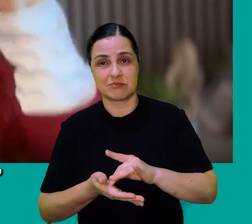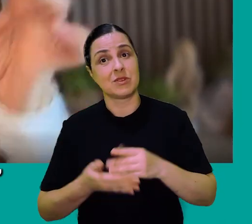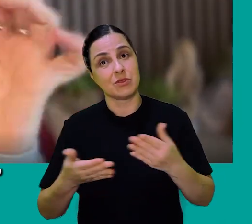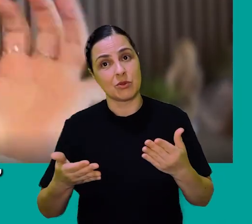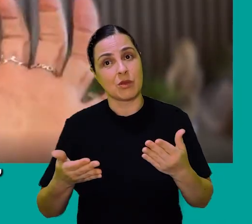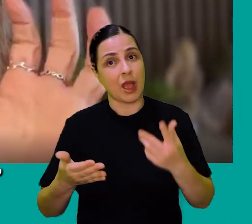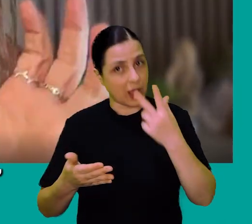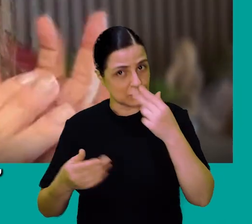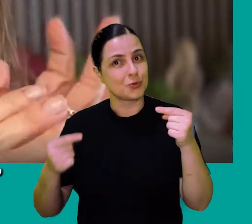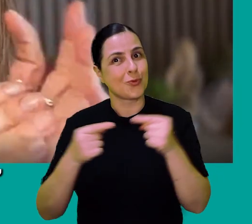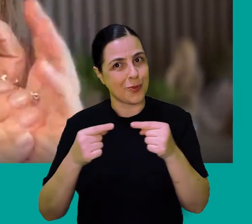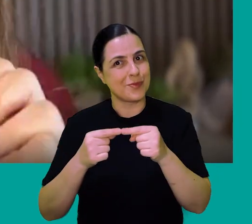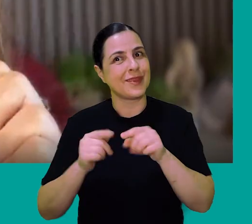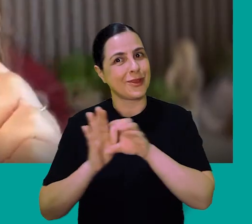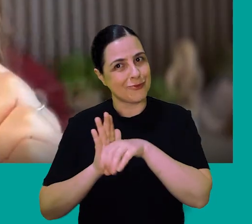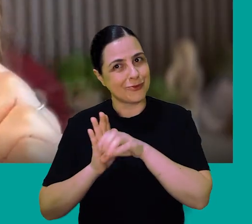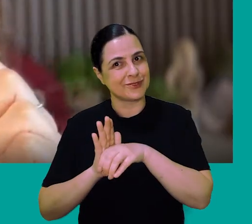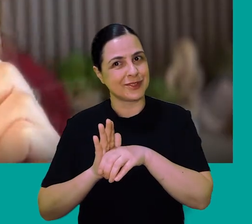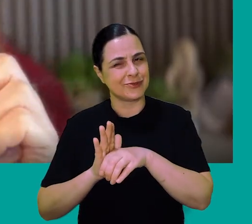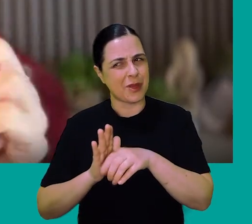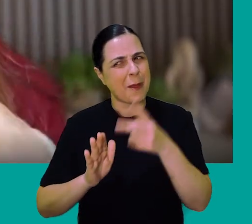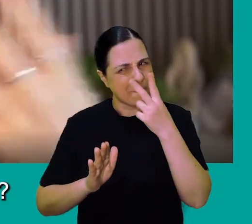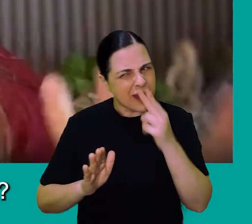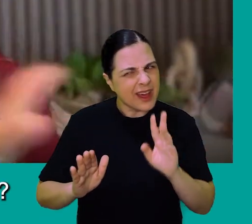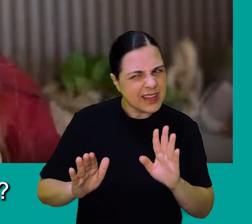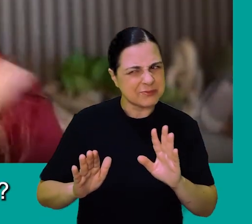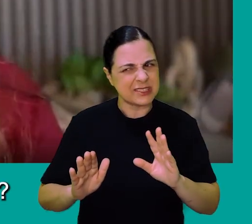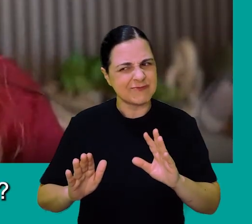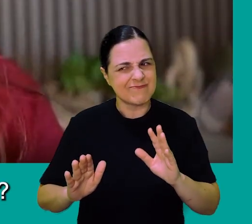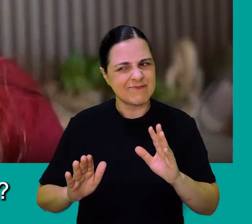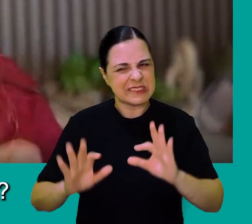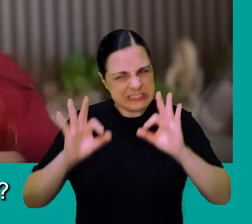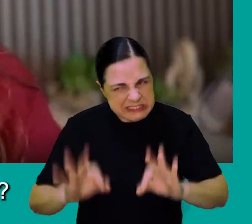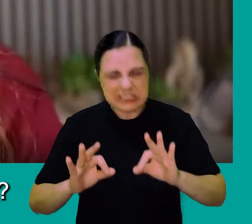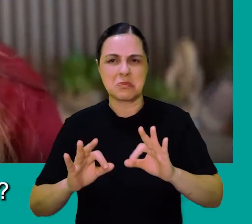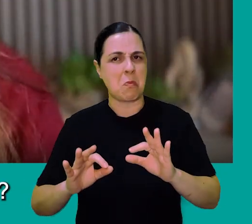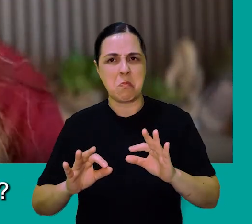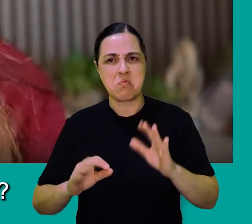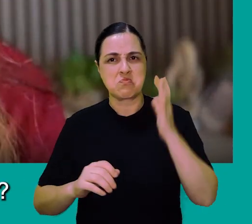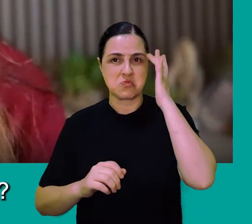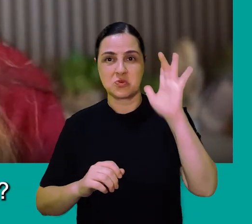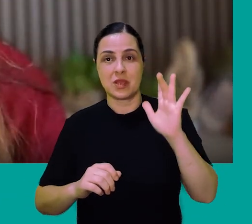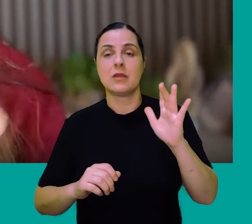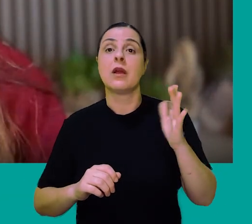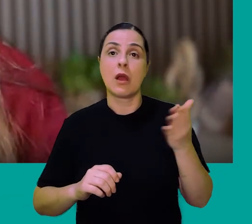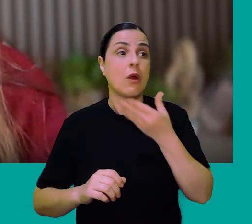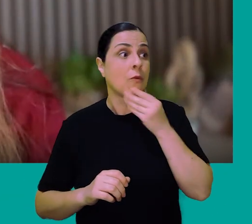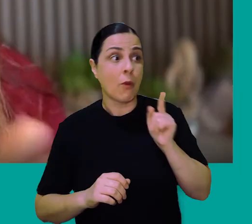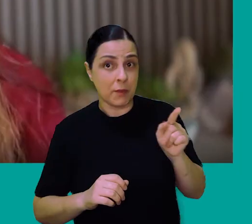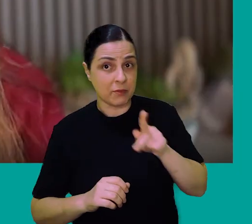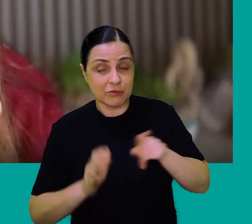Tipo, tem uma coisa esquisita, mas eu não sei exatamente o que é. E aí ele começou a pesquisar, né,